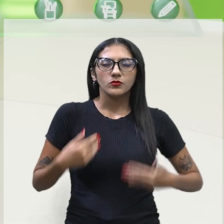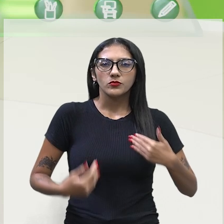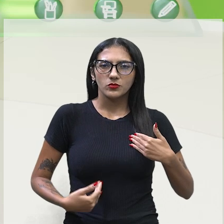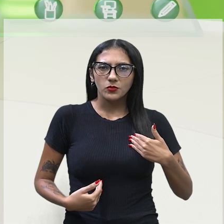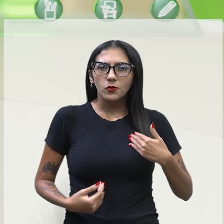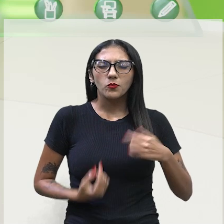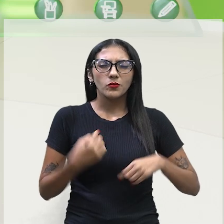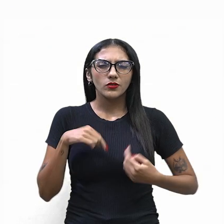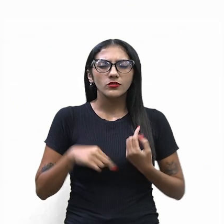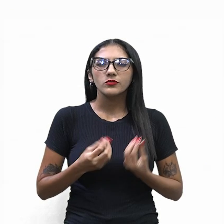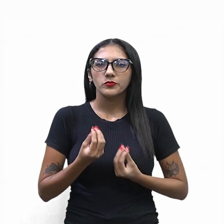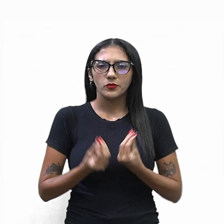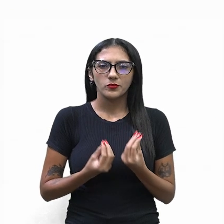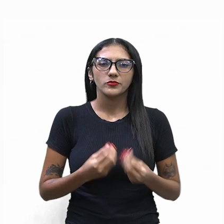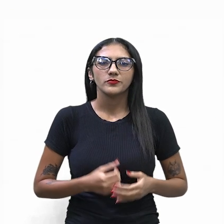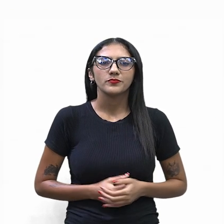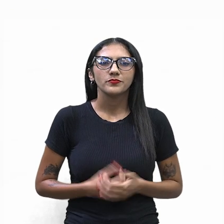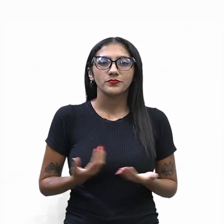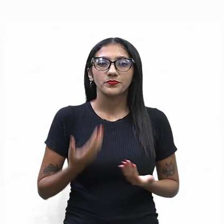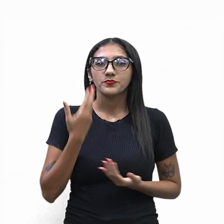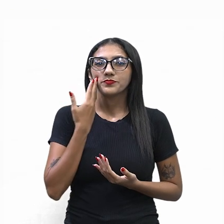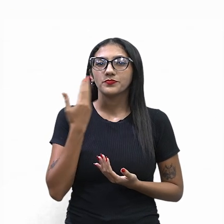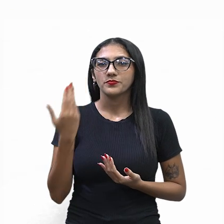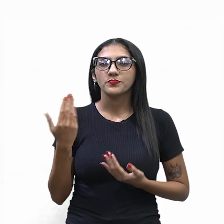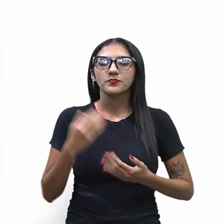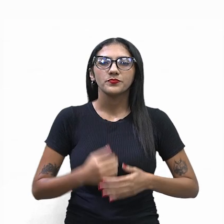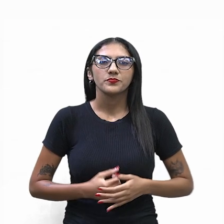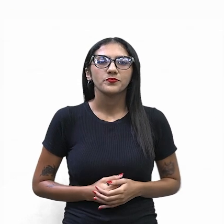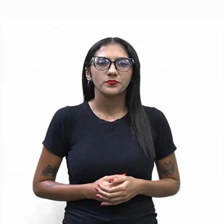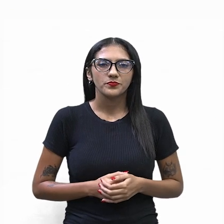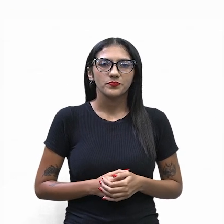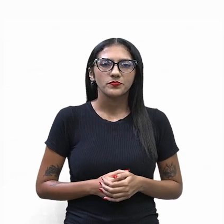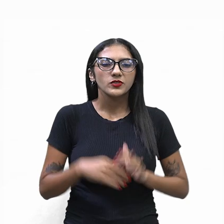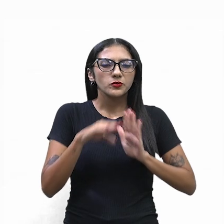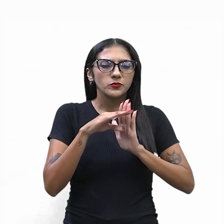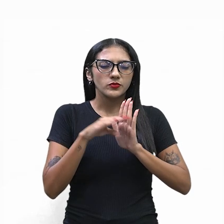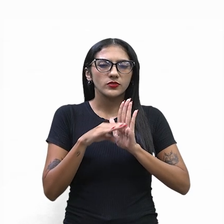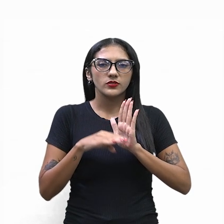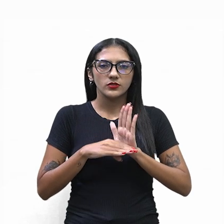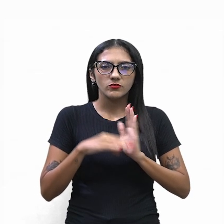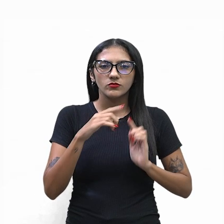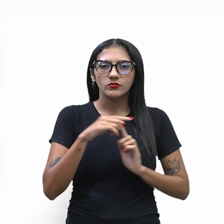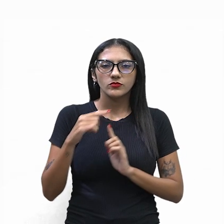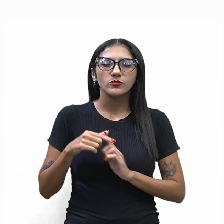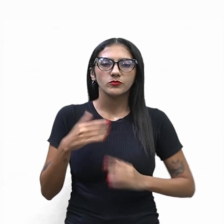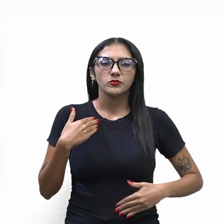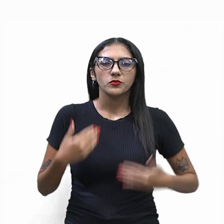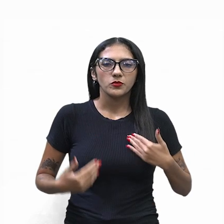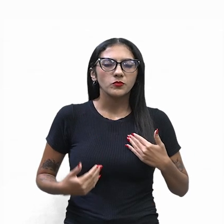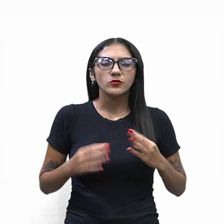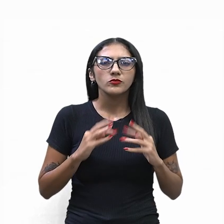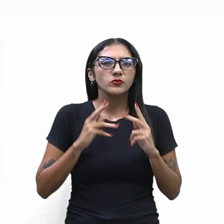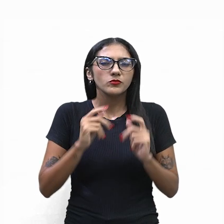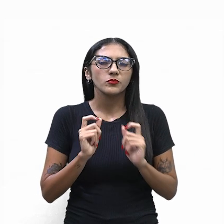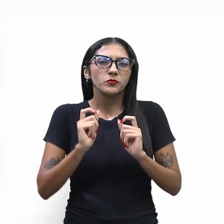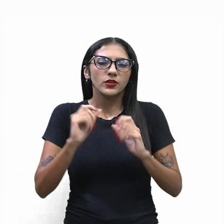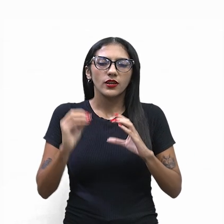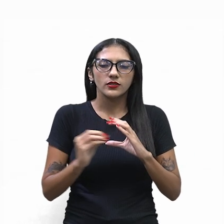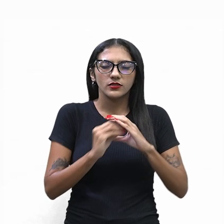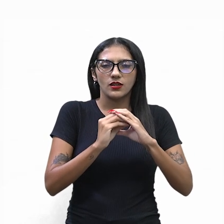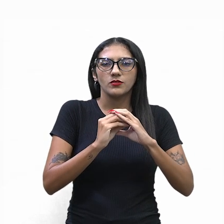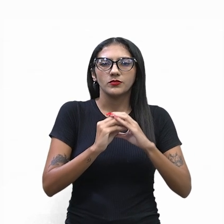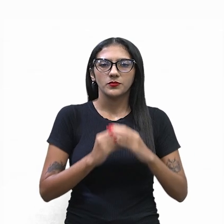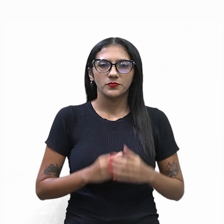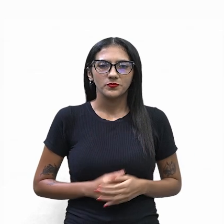nosso organismo. Então observe aí, nós temos aí que os níveis de organização do corpo humano começa tudo na célula. Então você